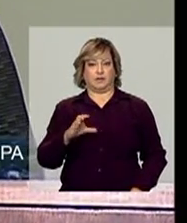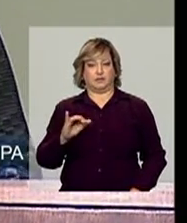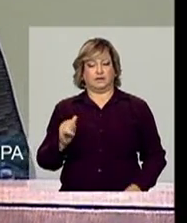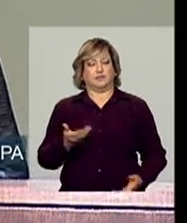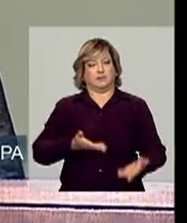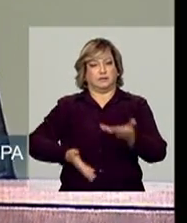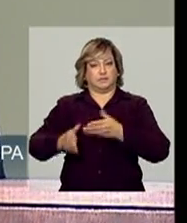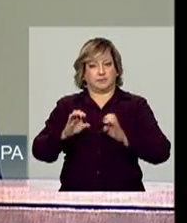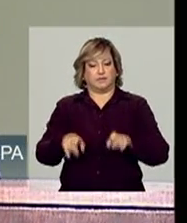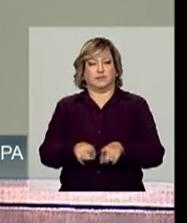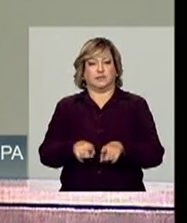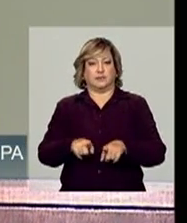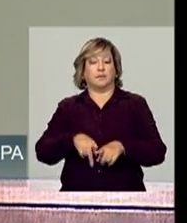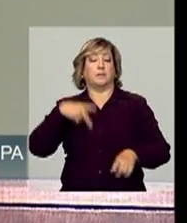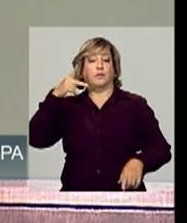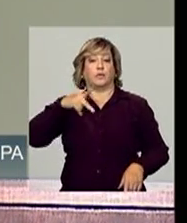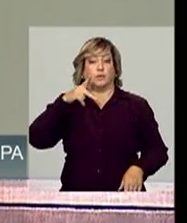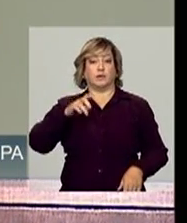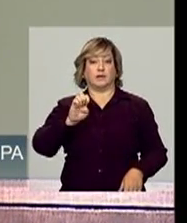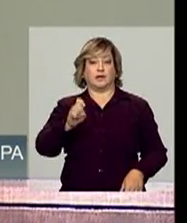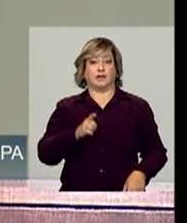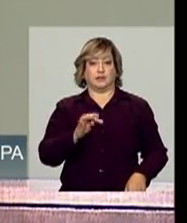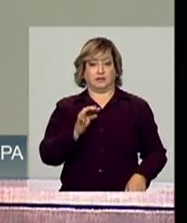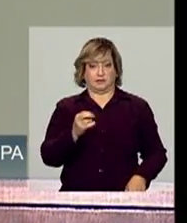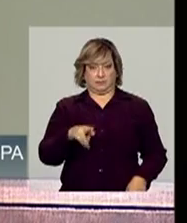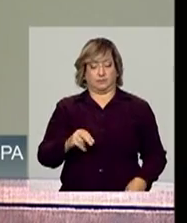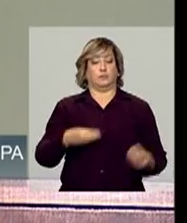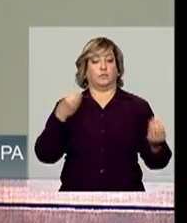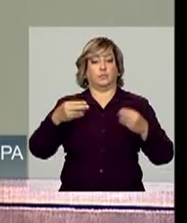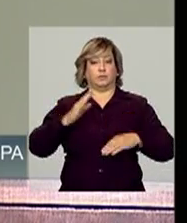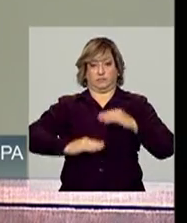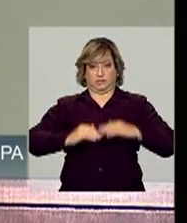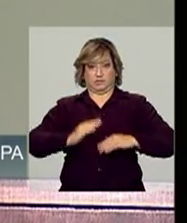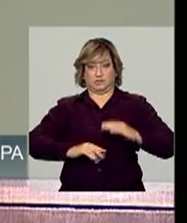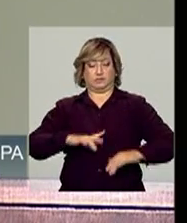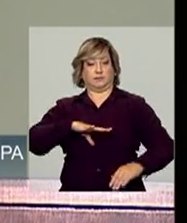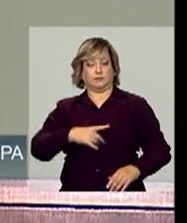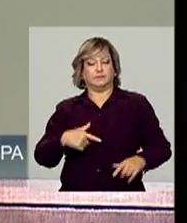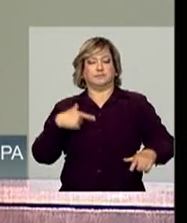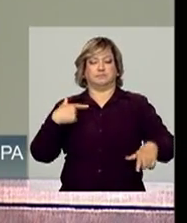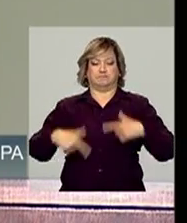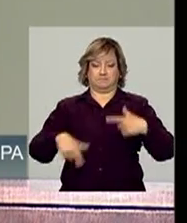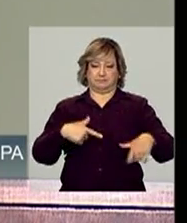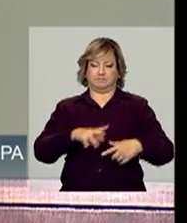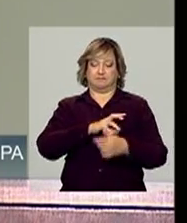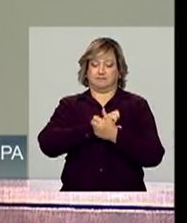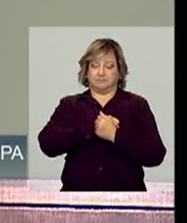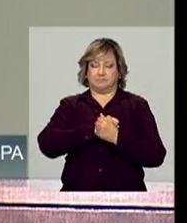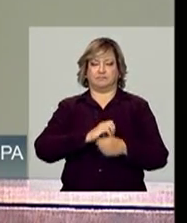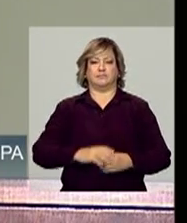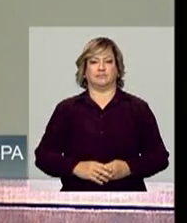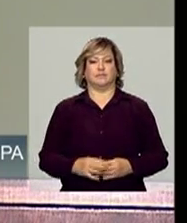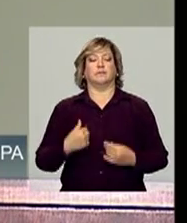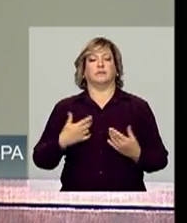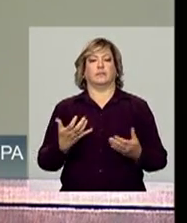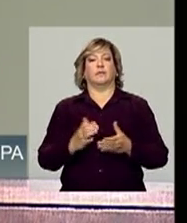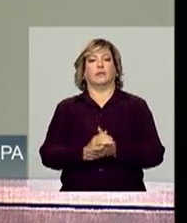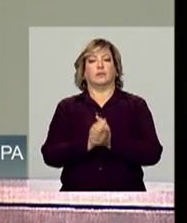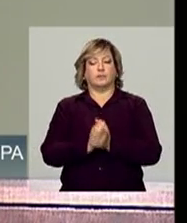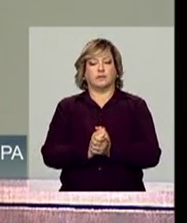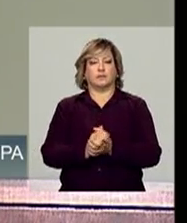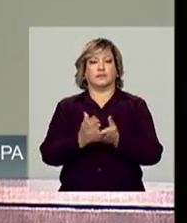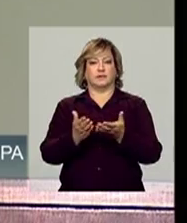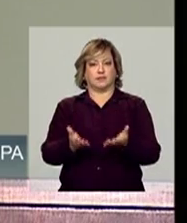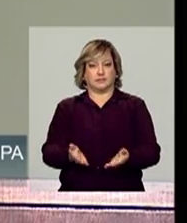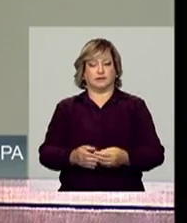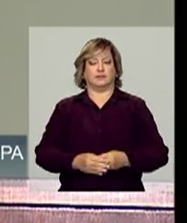da política externa, como profissão, desafio e paixão. Queria cumprimentar também as senhoras,